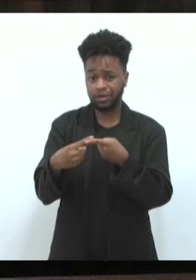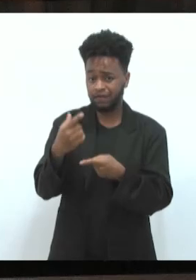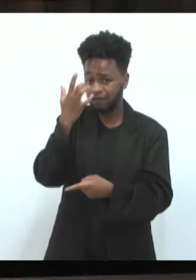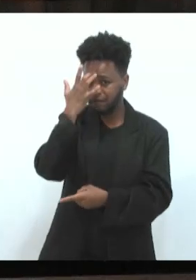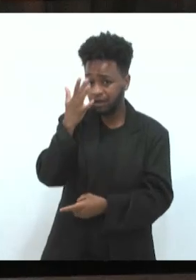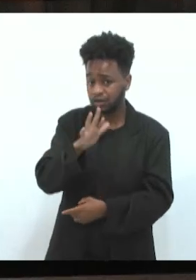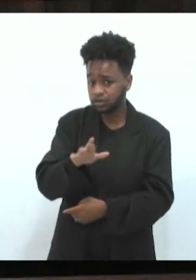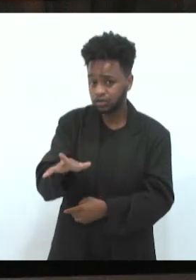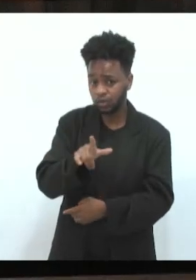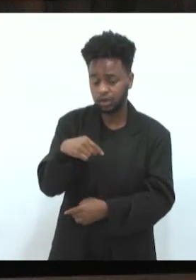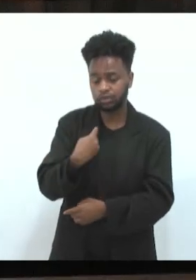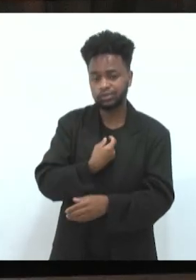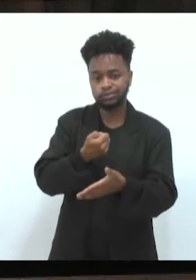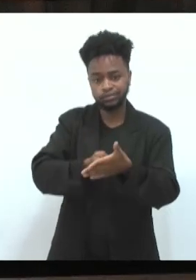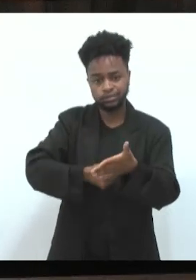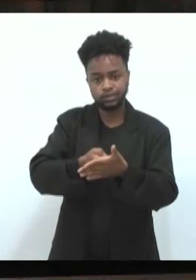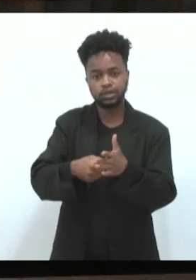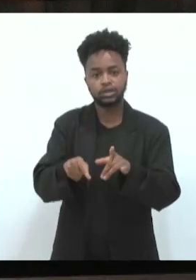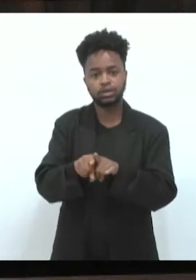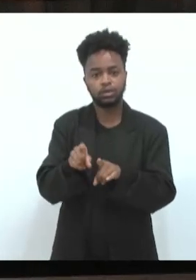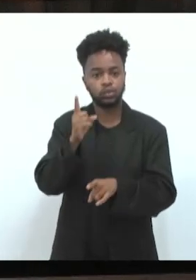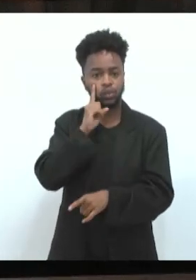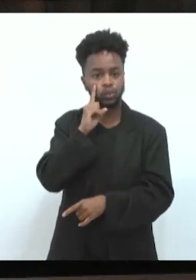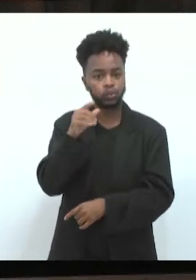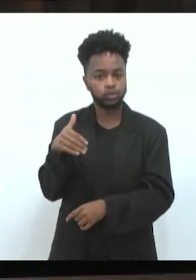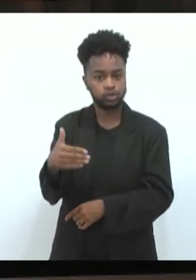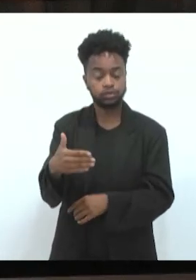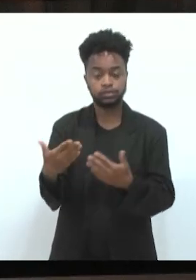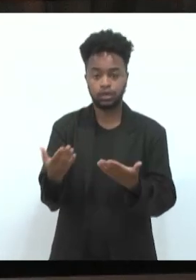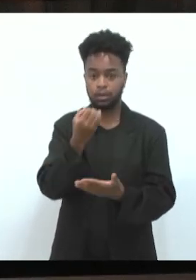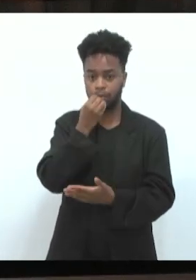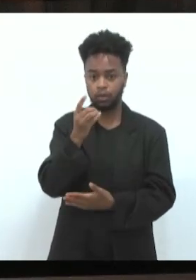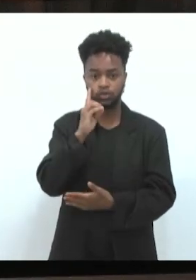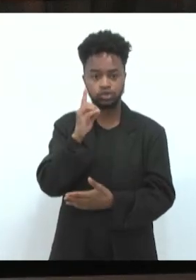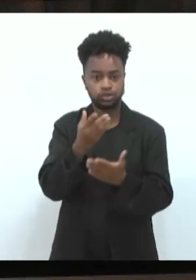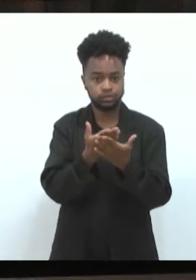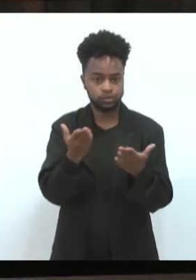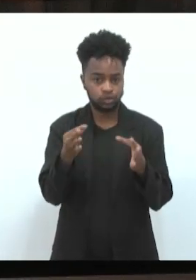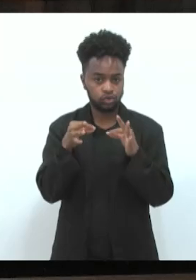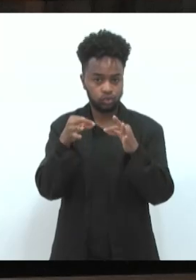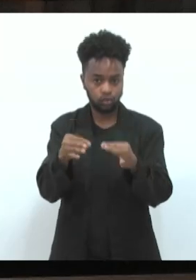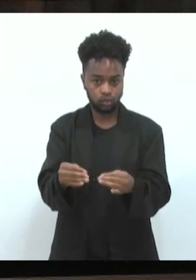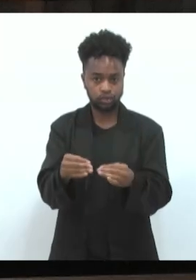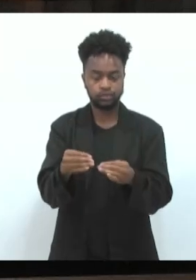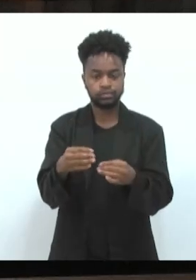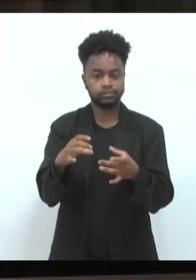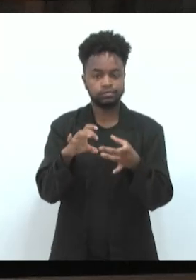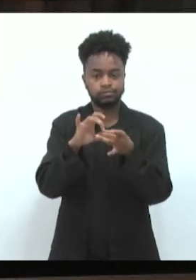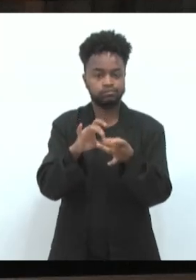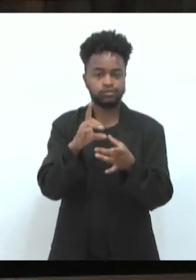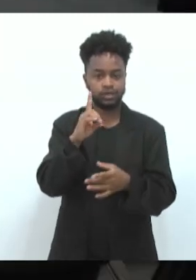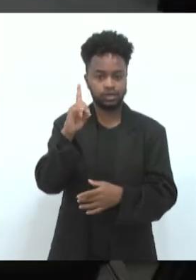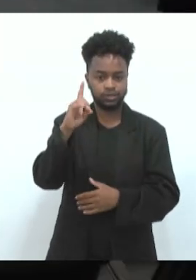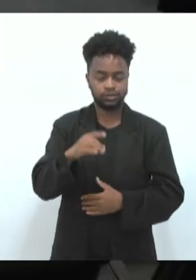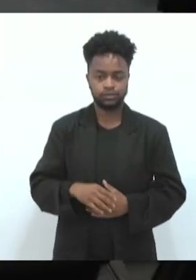nossa batalha e a nossa luta diária. Então, um bom dia a todos e todas, fiquem todos com Deus.